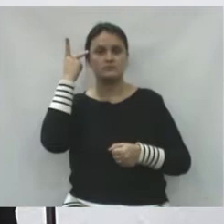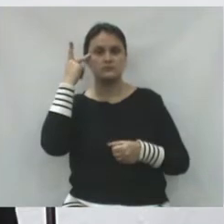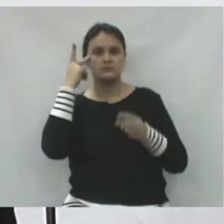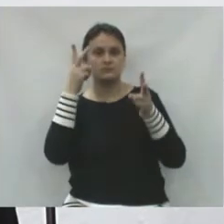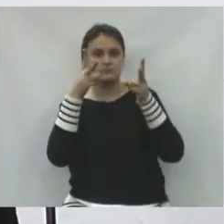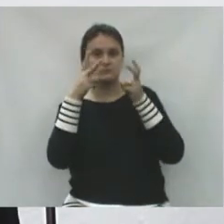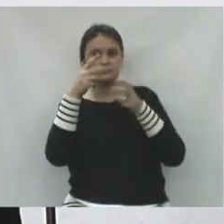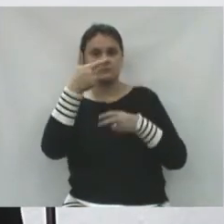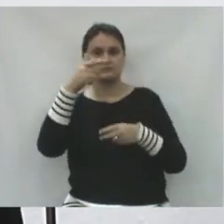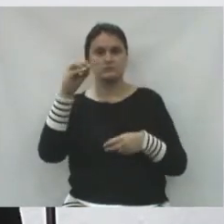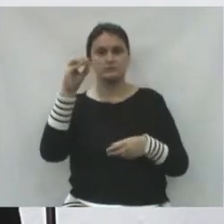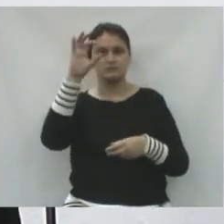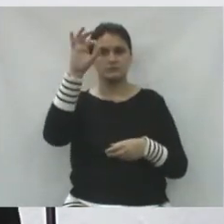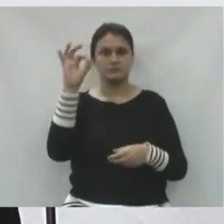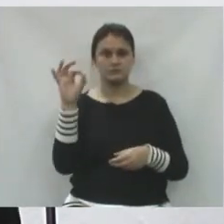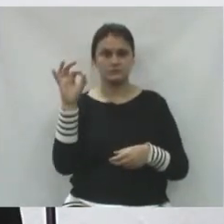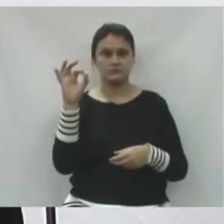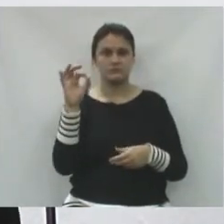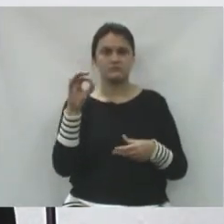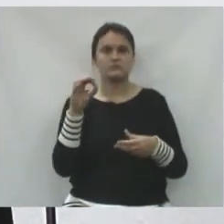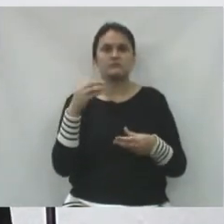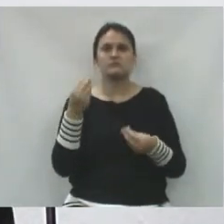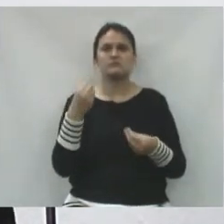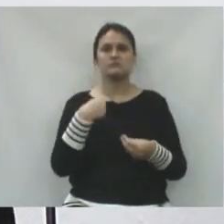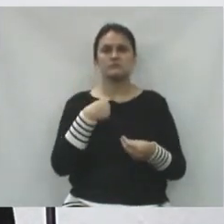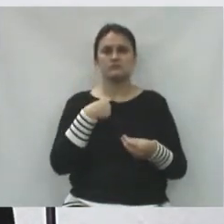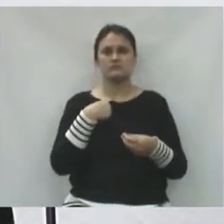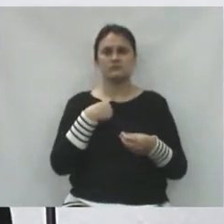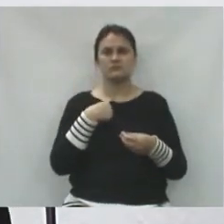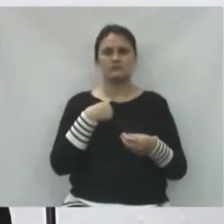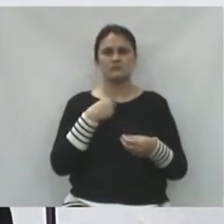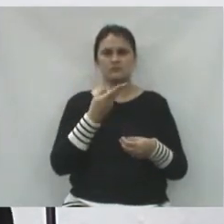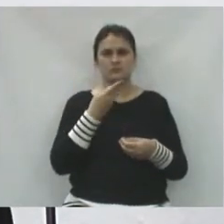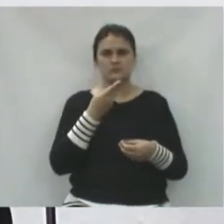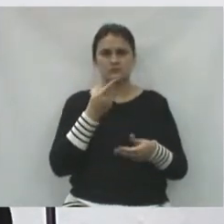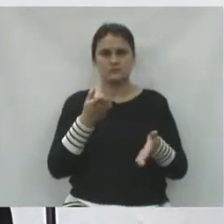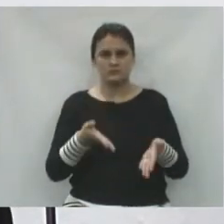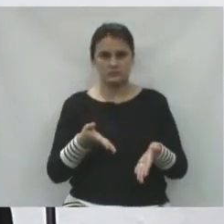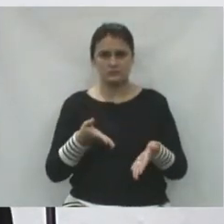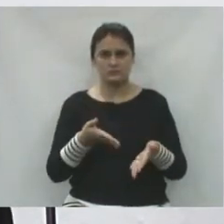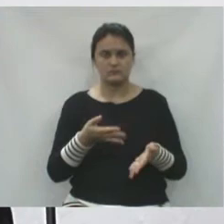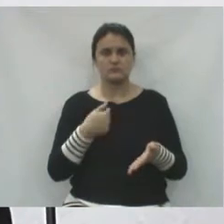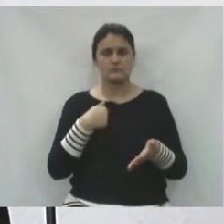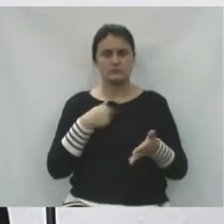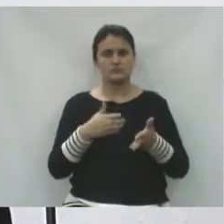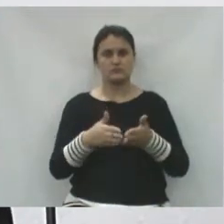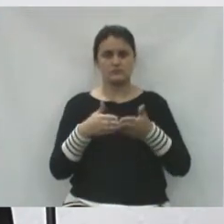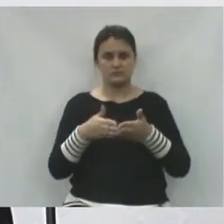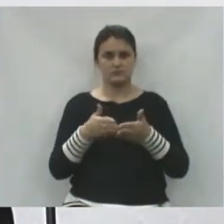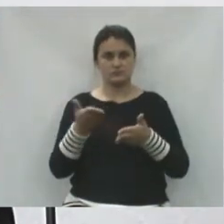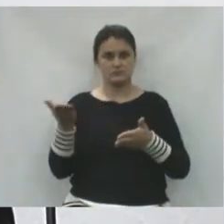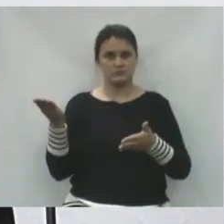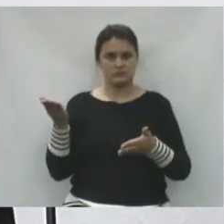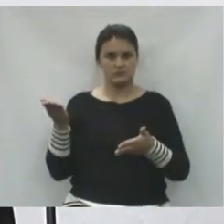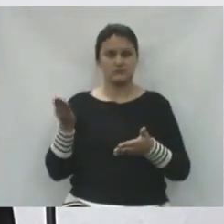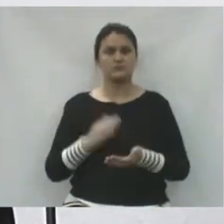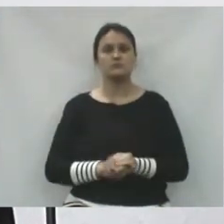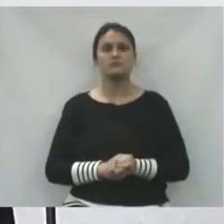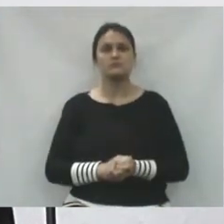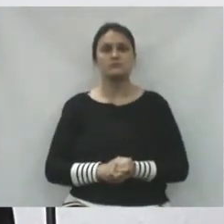como vimos, 20%. Então, o que eu vim fazer aqui? Eu vim pedir para os senhores